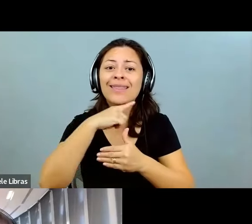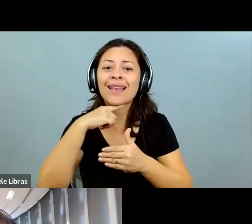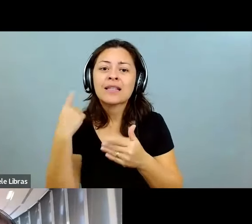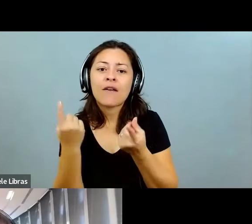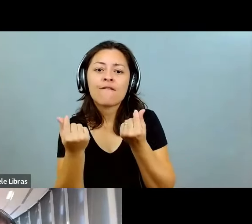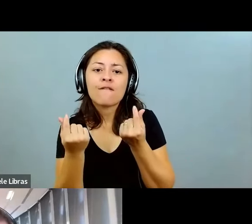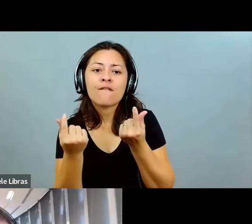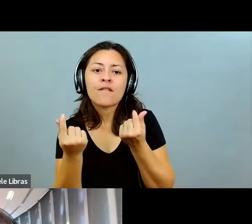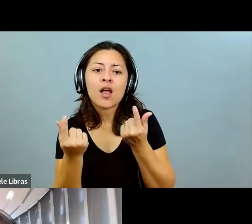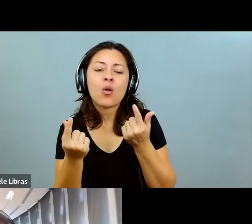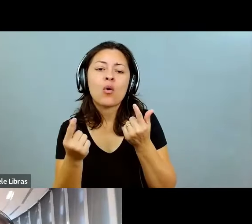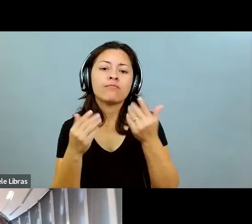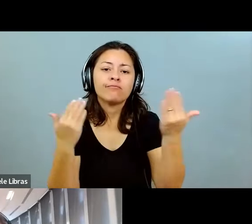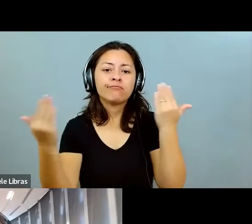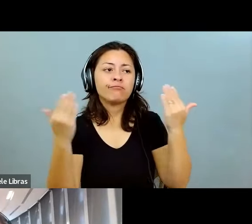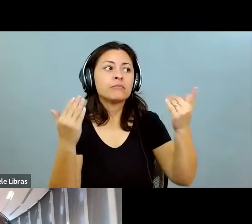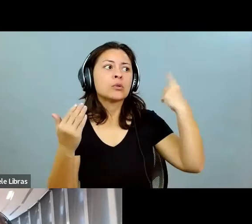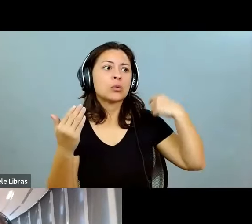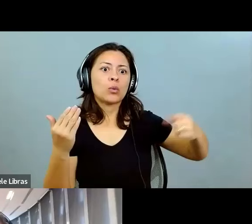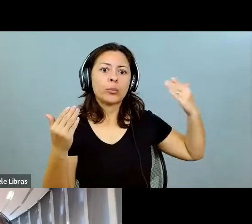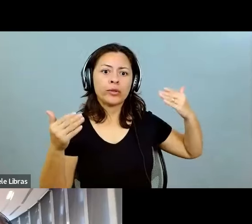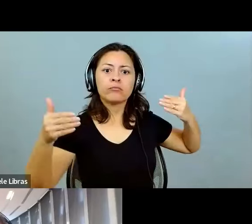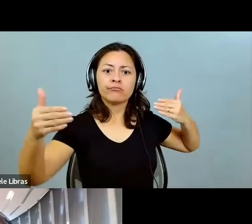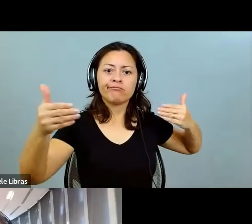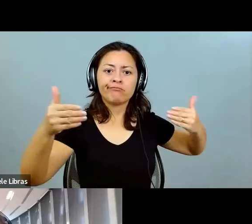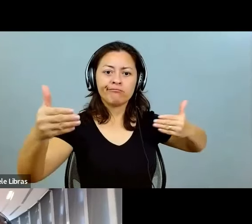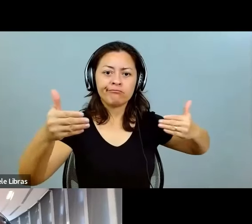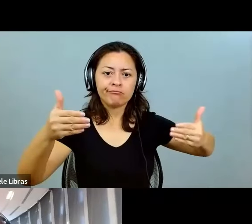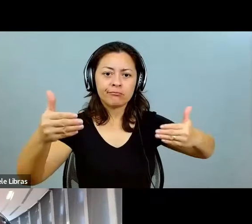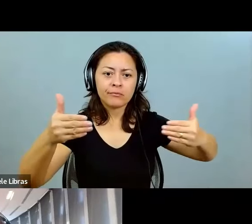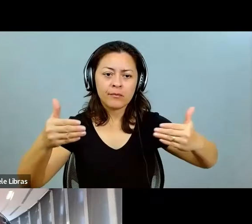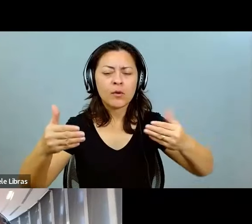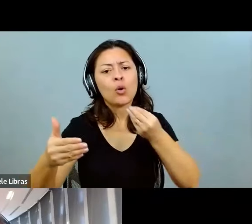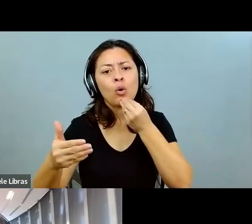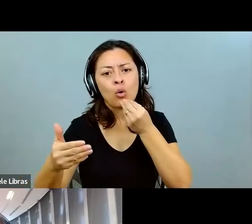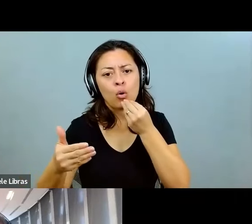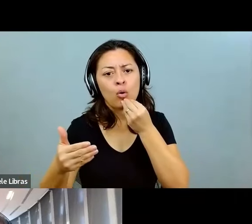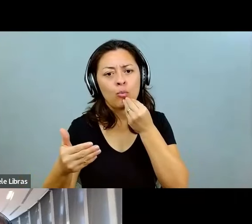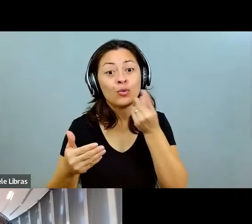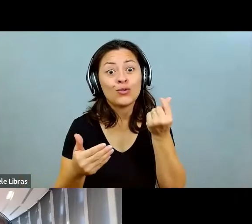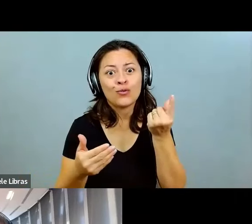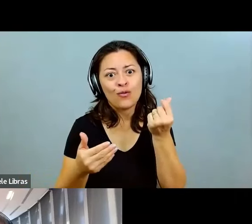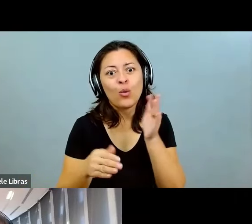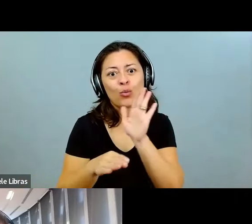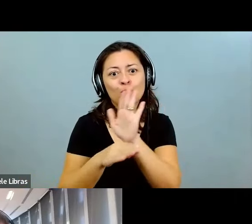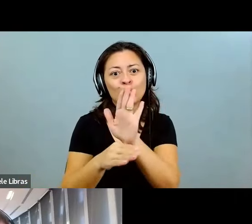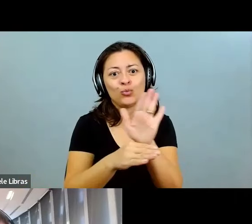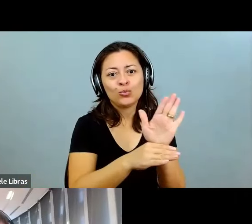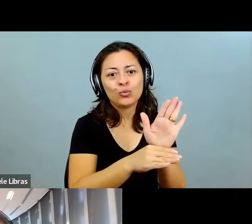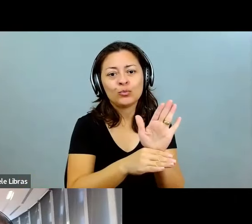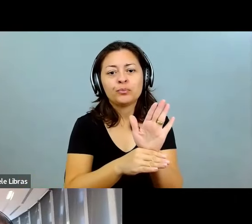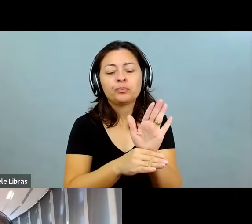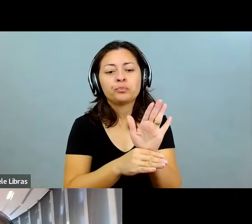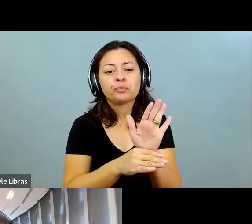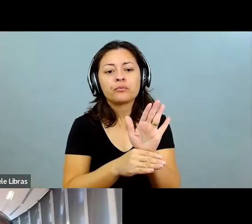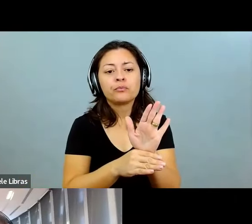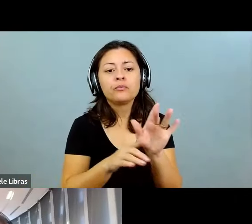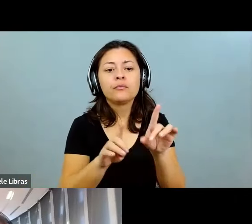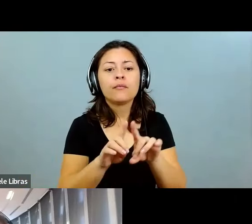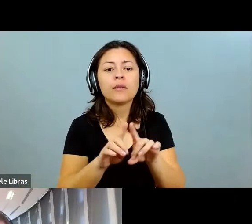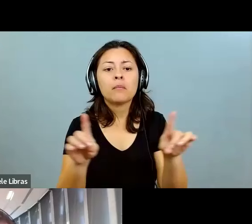mas de qualquer forma avançando a questão cambial ajudou a questão dessa alta de preço recentemente também ajudou mas mas ao mesmo tempo até as